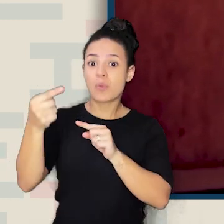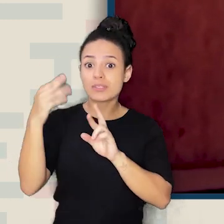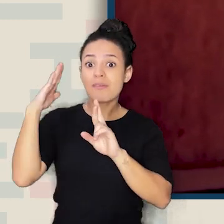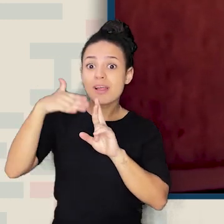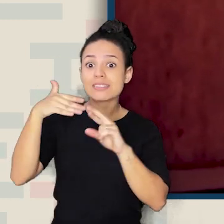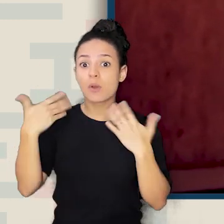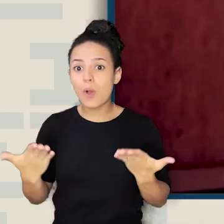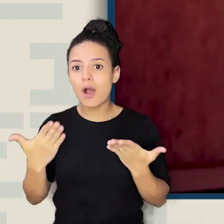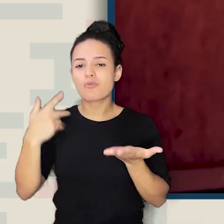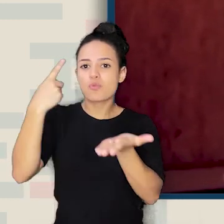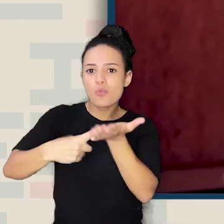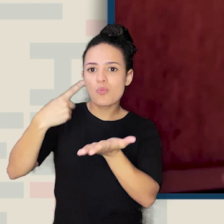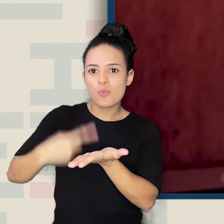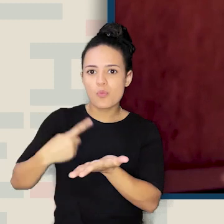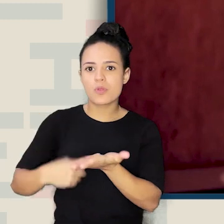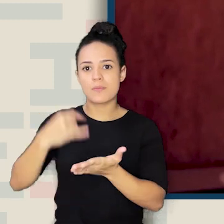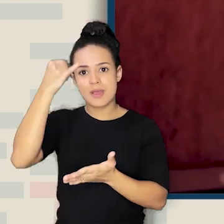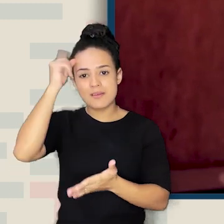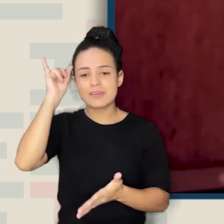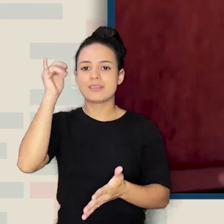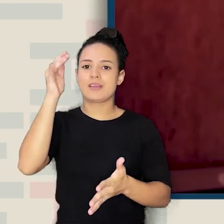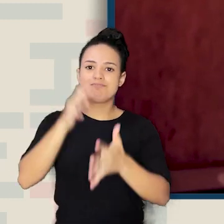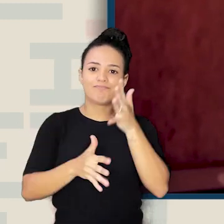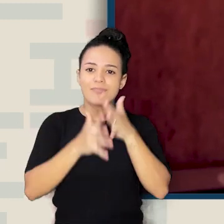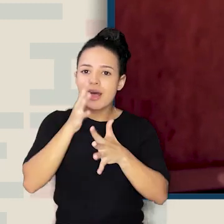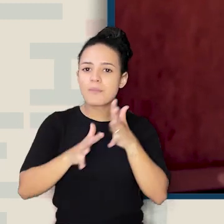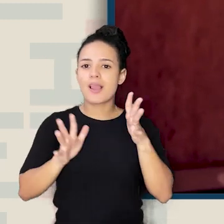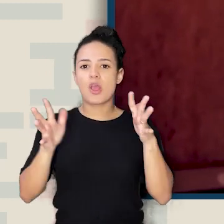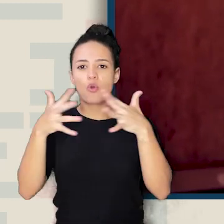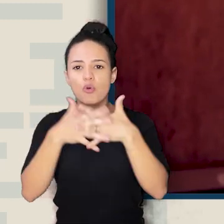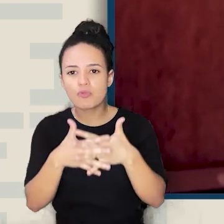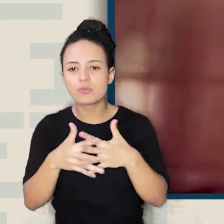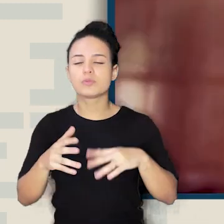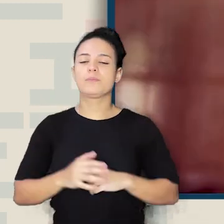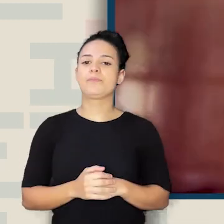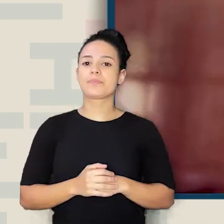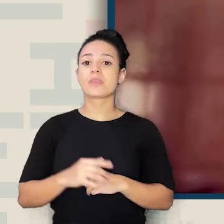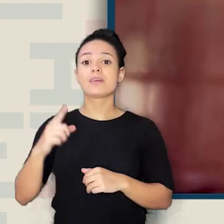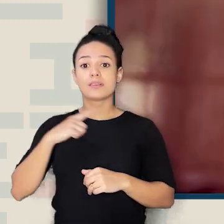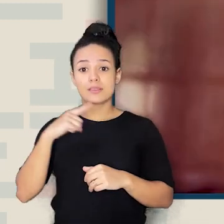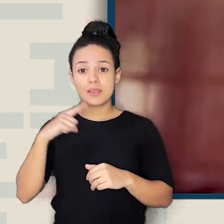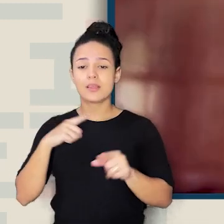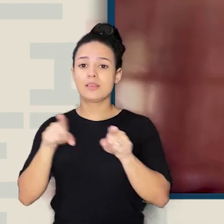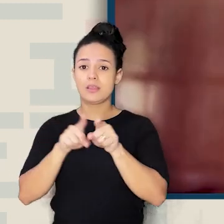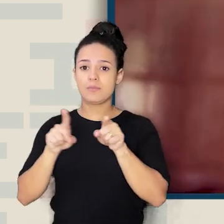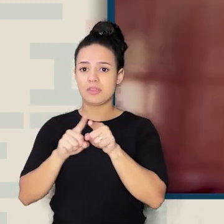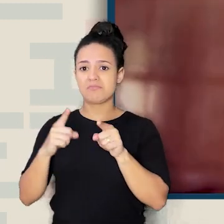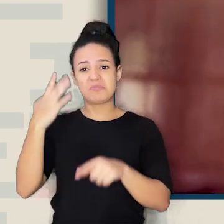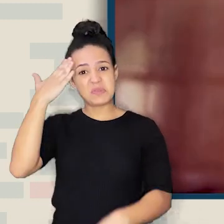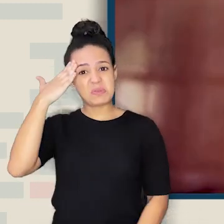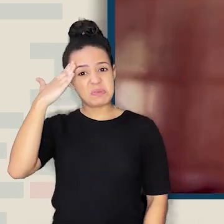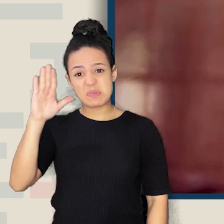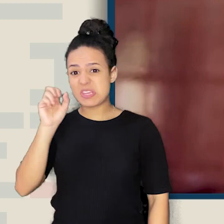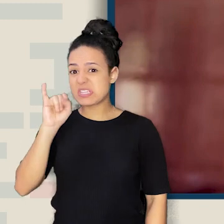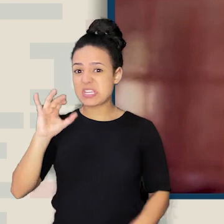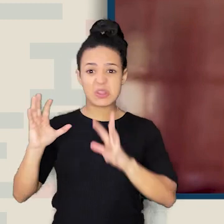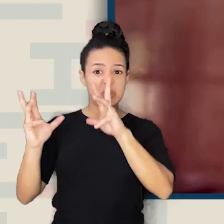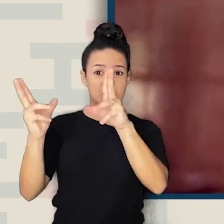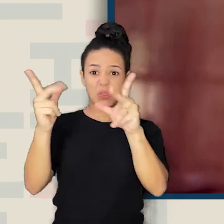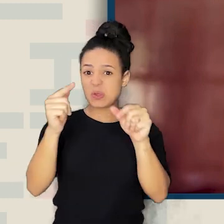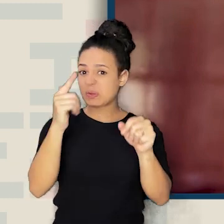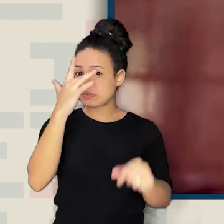outra referência. Para eu não me perder, eu vou sempre por referência na música, assim. Mas eu tenho uma ligação, não sei se isso acontece